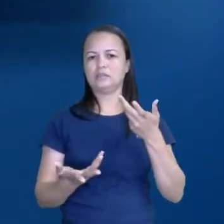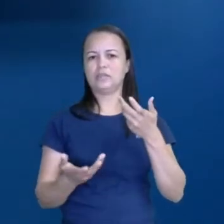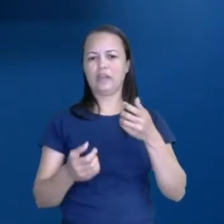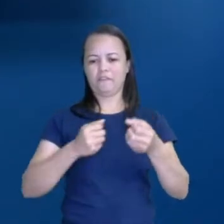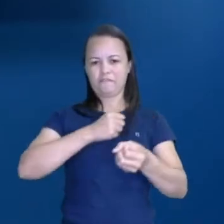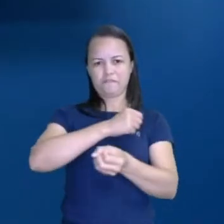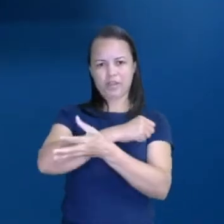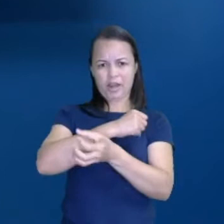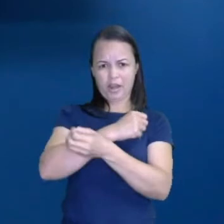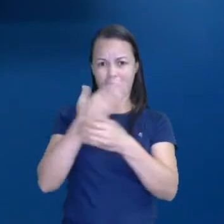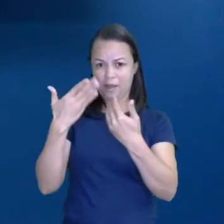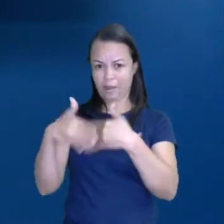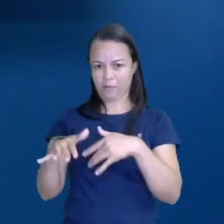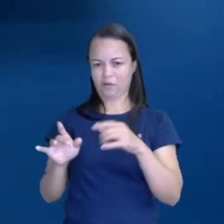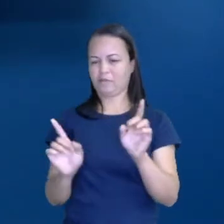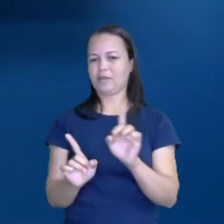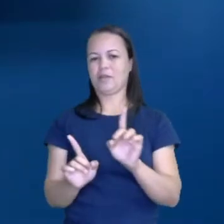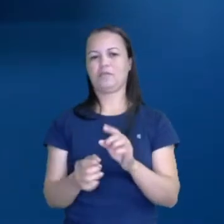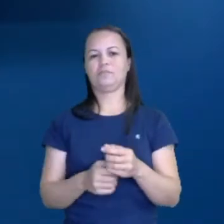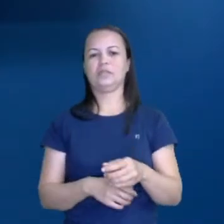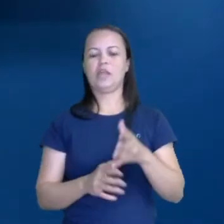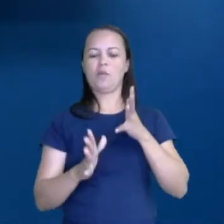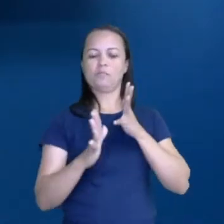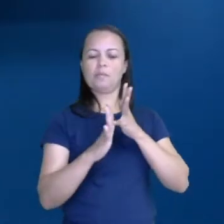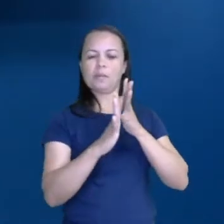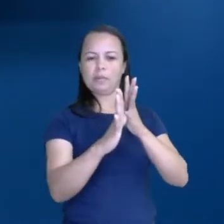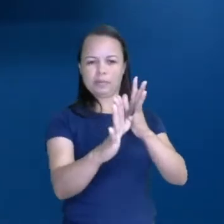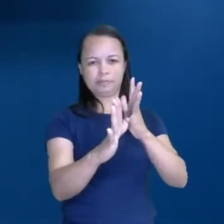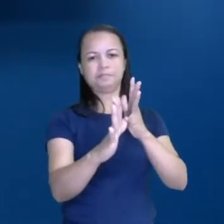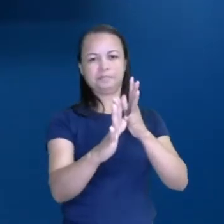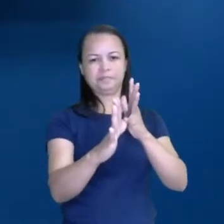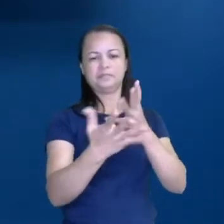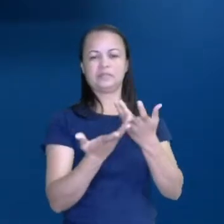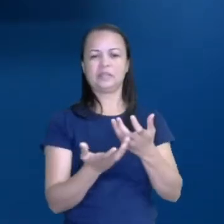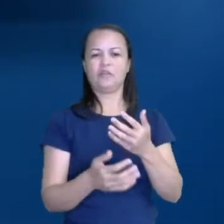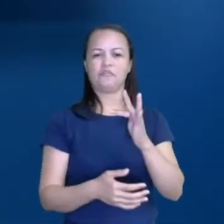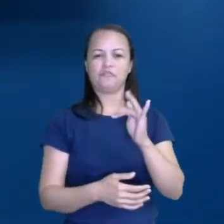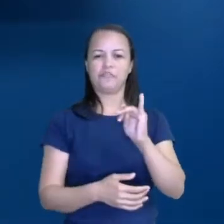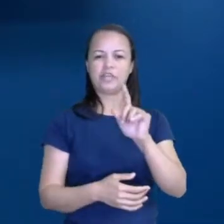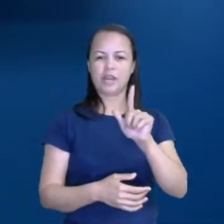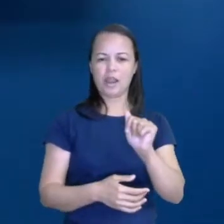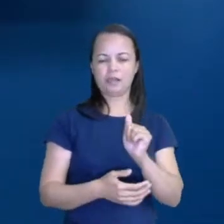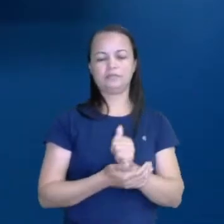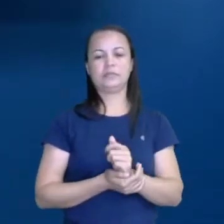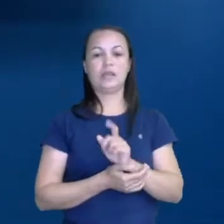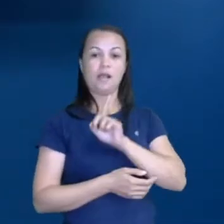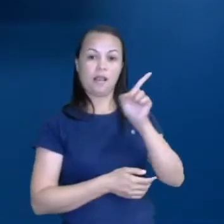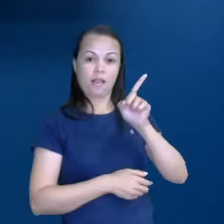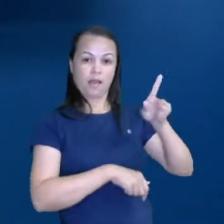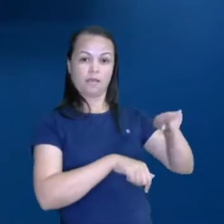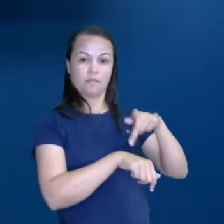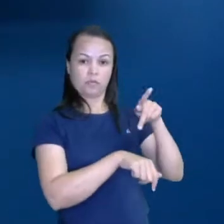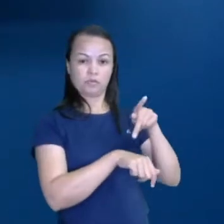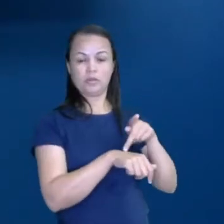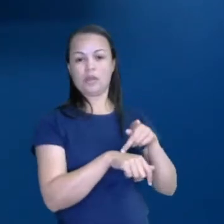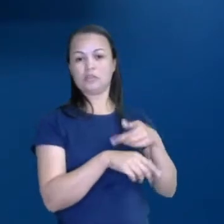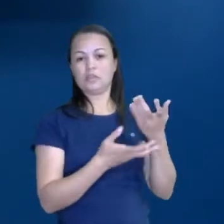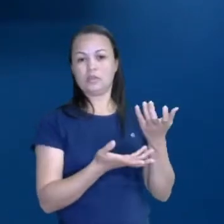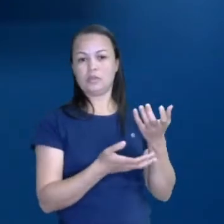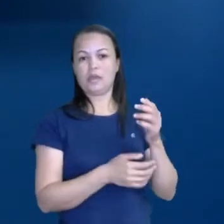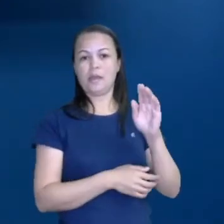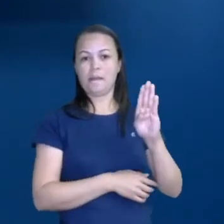filar na prova não, viu? É aquela filinha, um atrás do outro. Então, fila. Lá em Portugal, significa bicha.